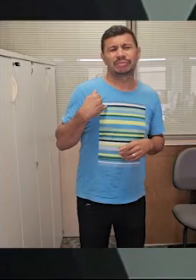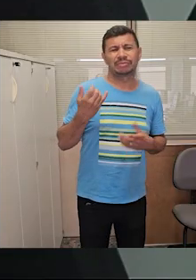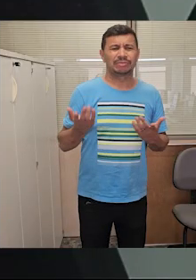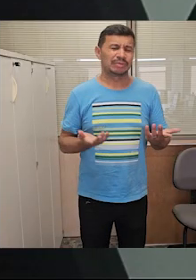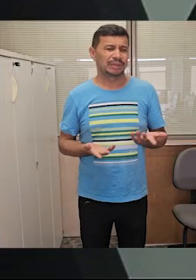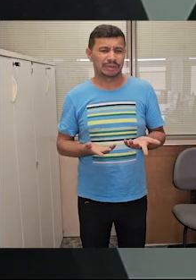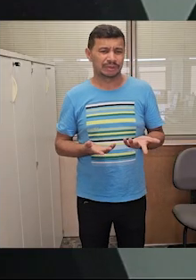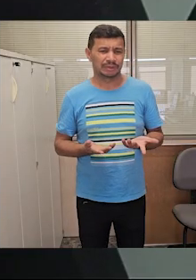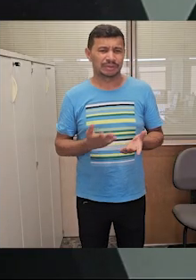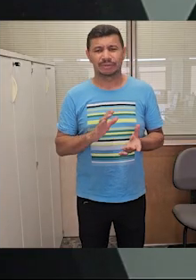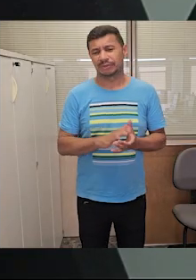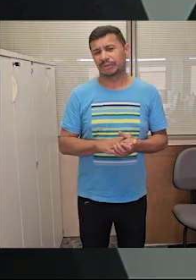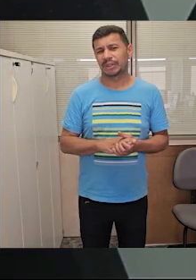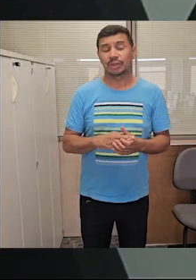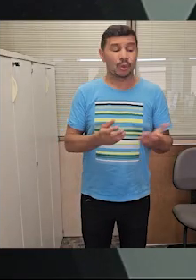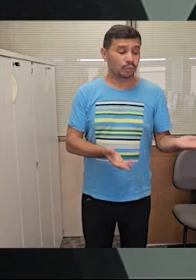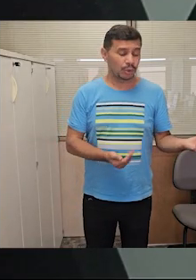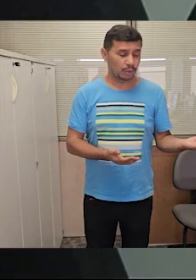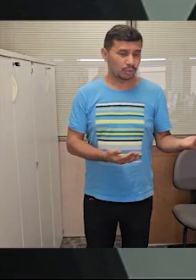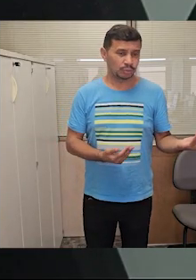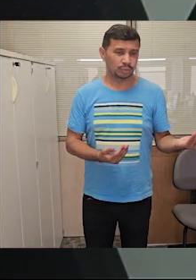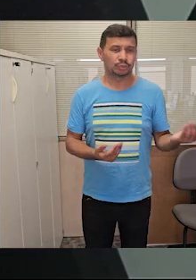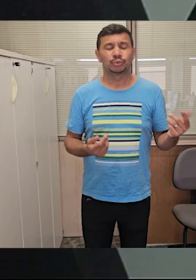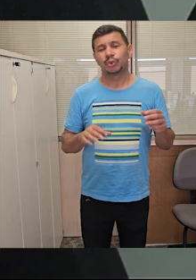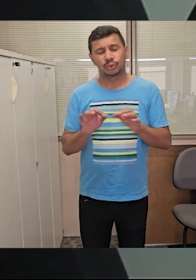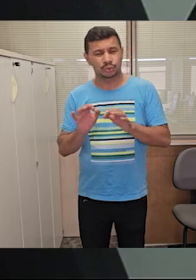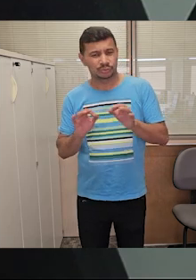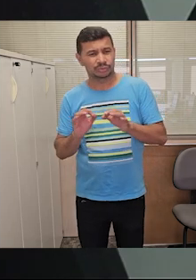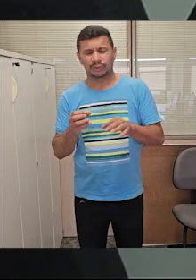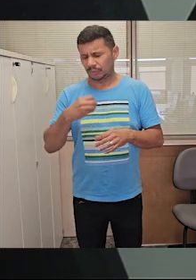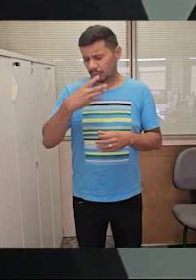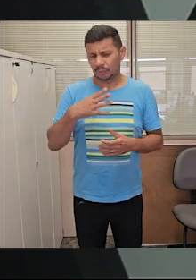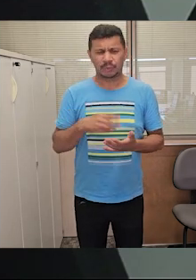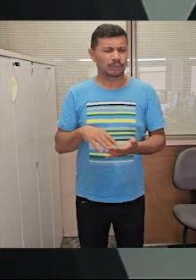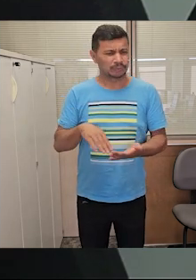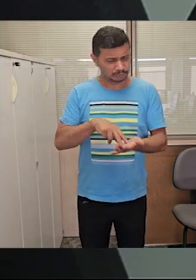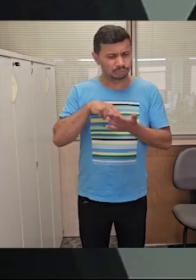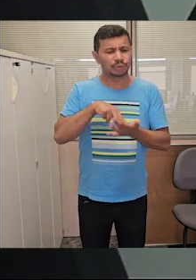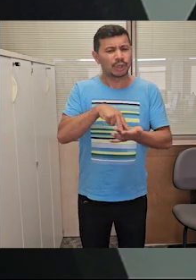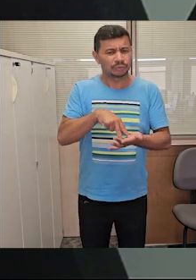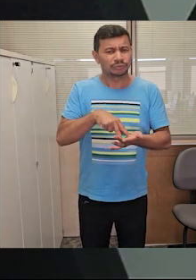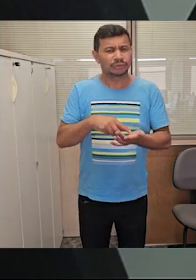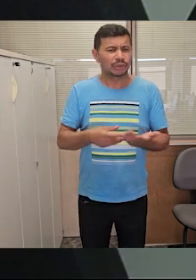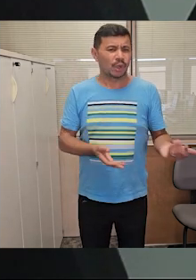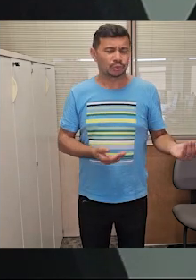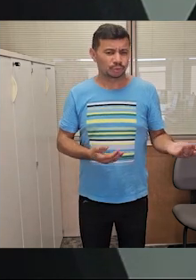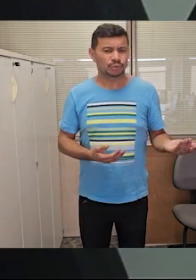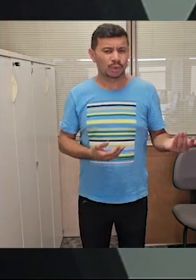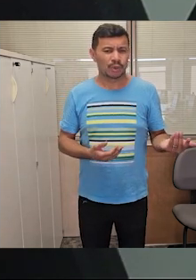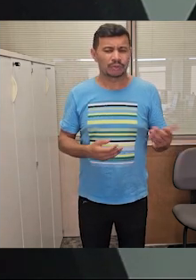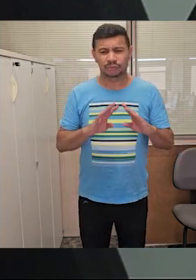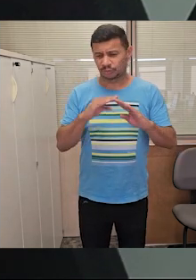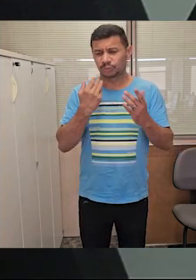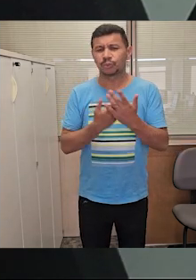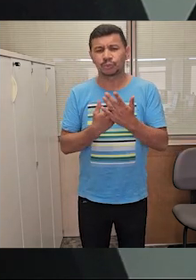Não, é que foi um período em que a juventude estava acesa realmente. O movimento estudantil era mais forte. O